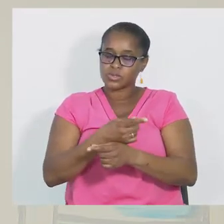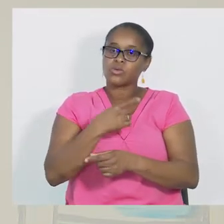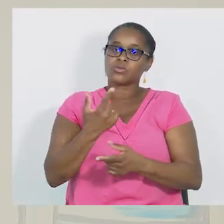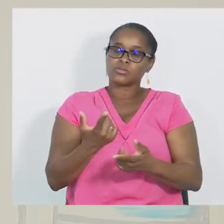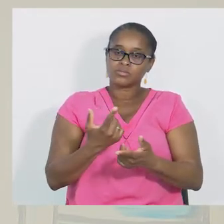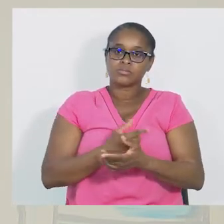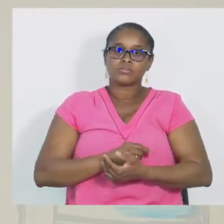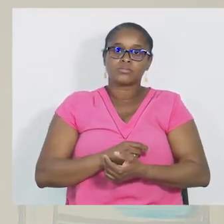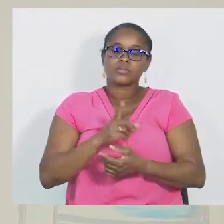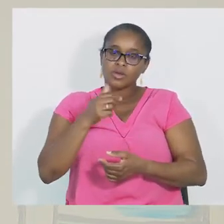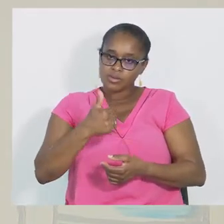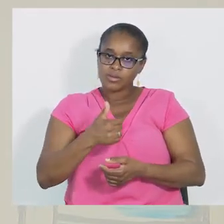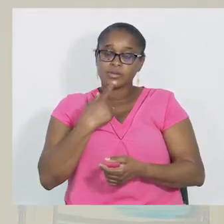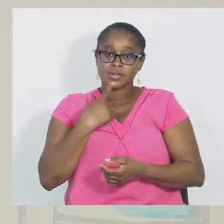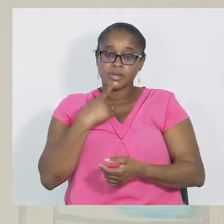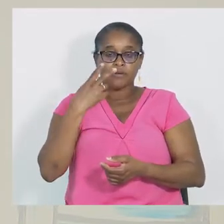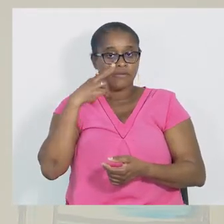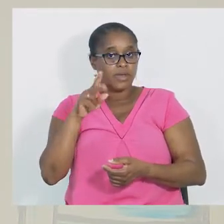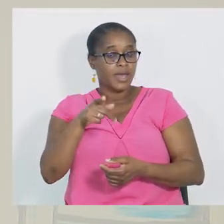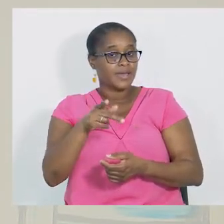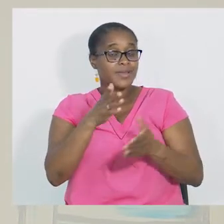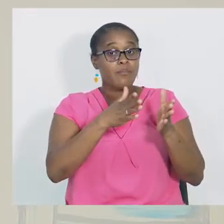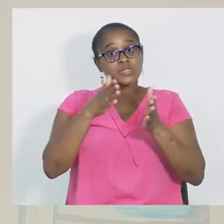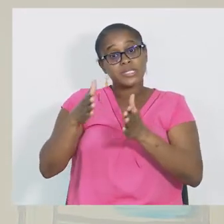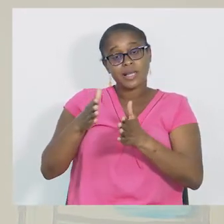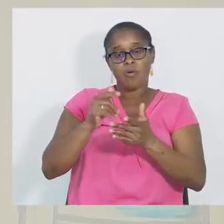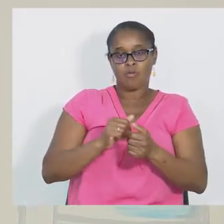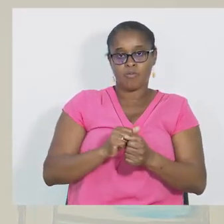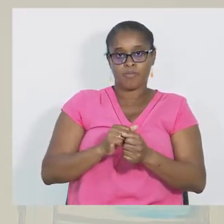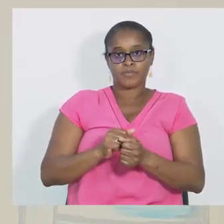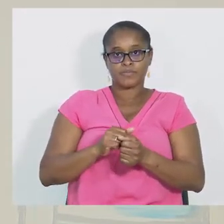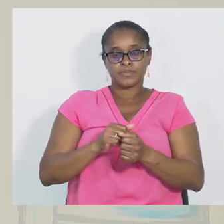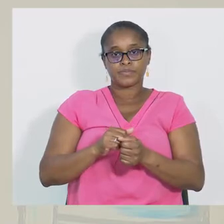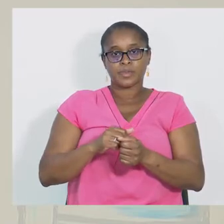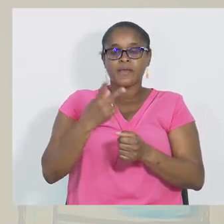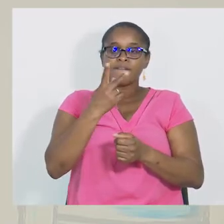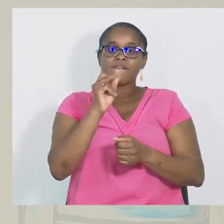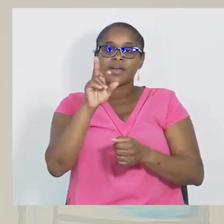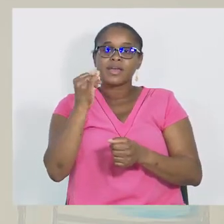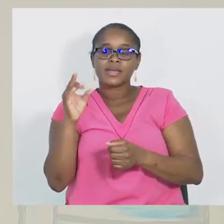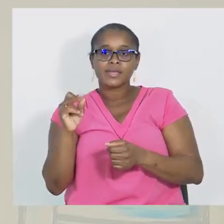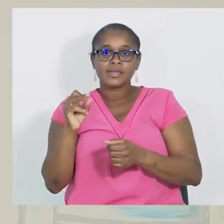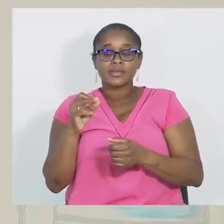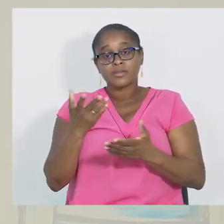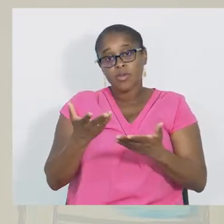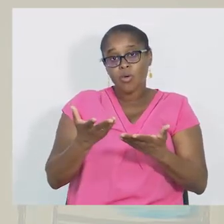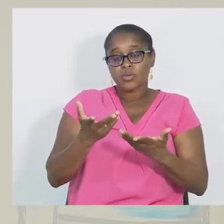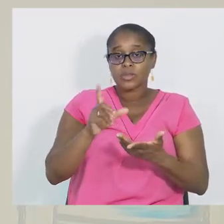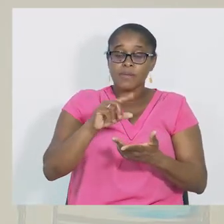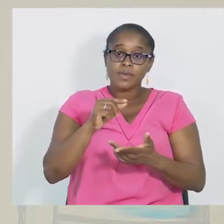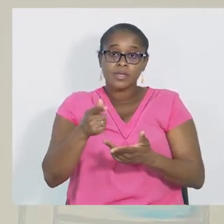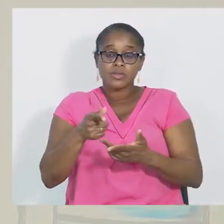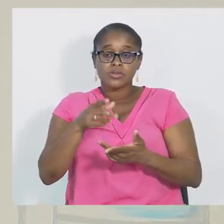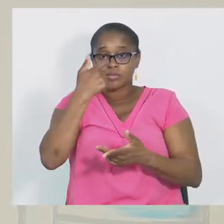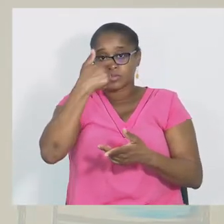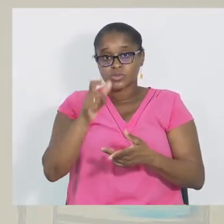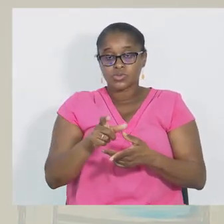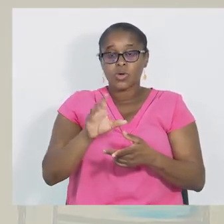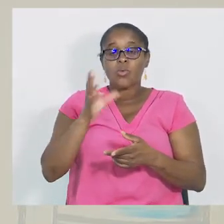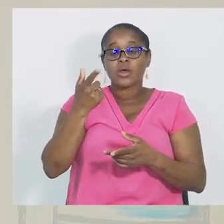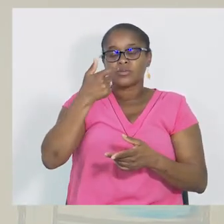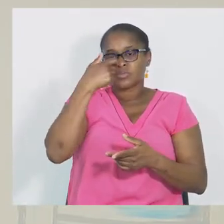Seu, também. E assim sucessivamente. Nosso, vosso, ó vossa, nossos, vossos, nossas, vossas,